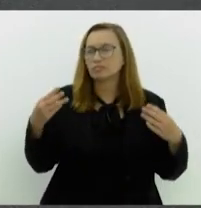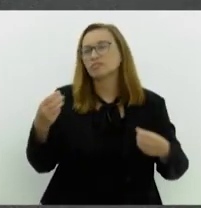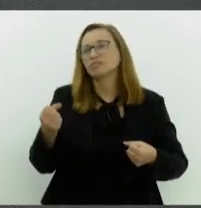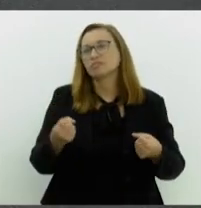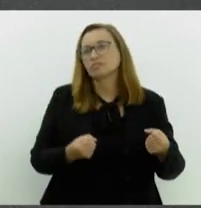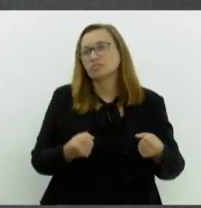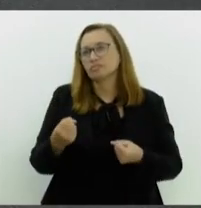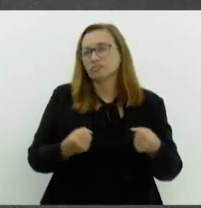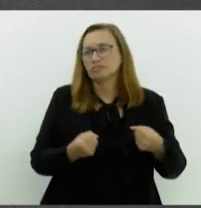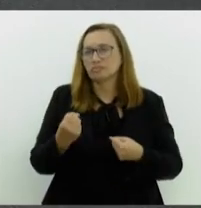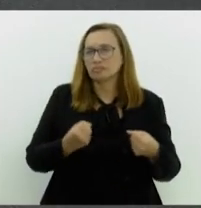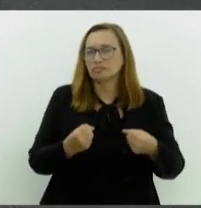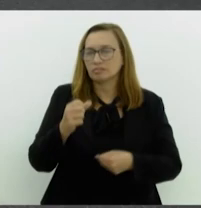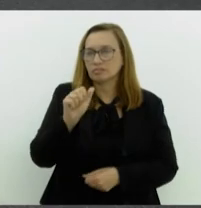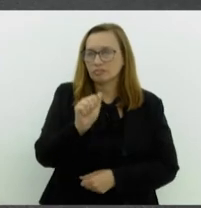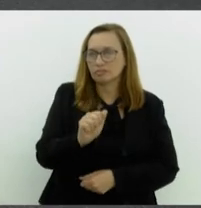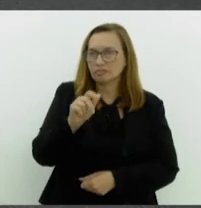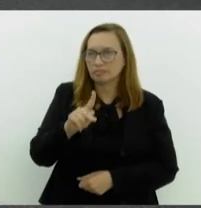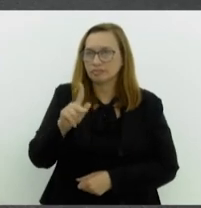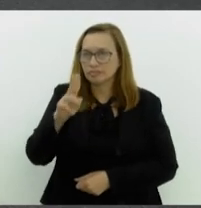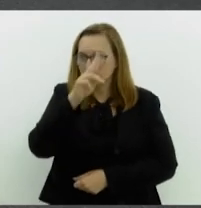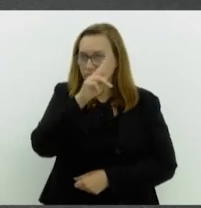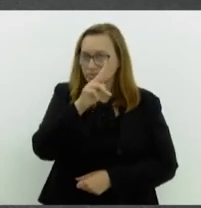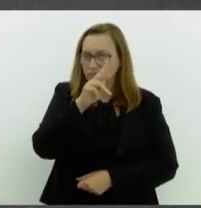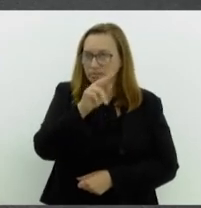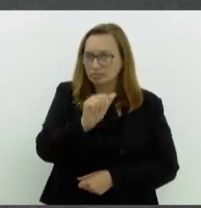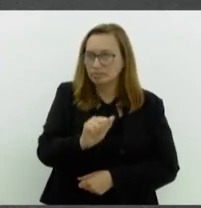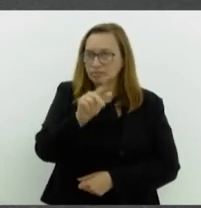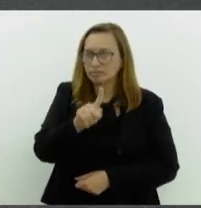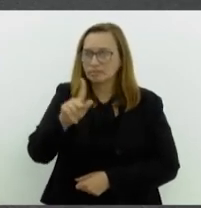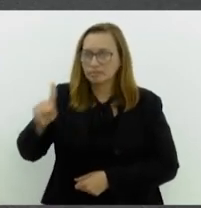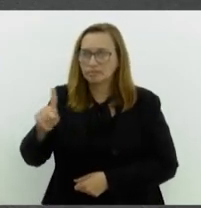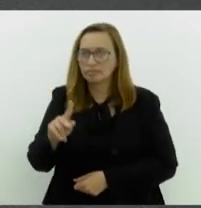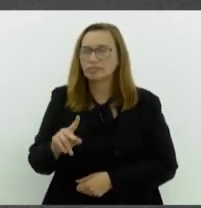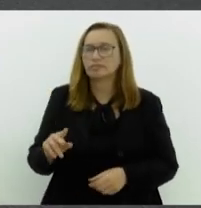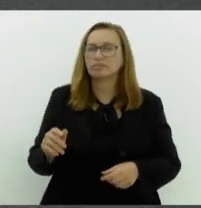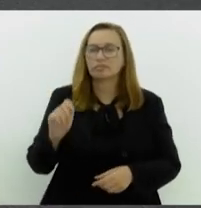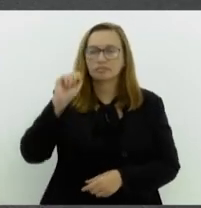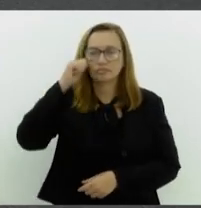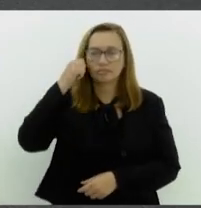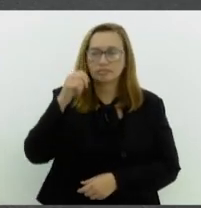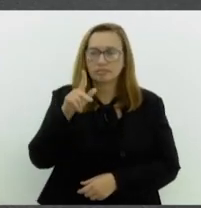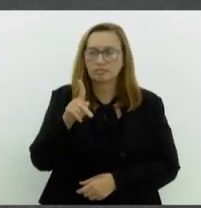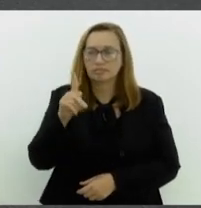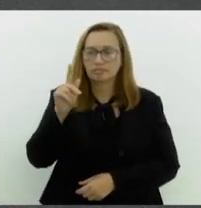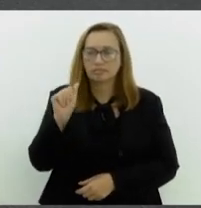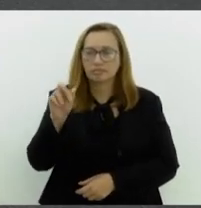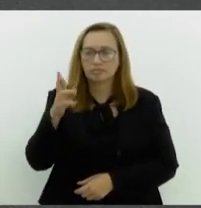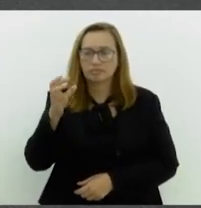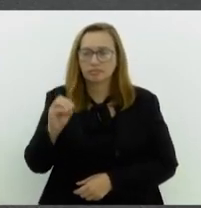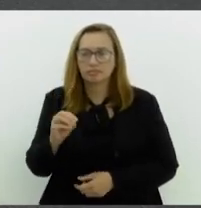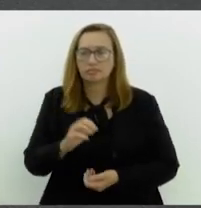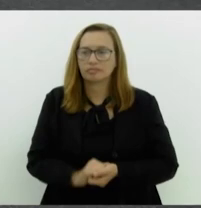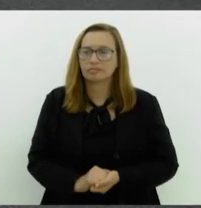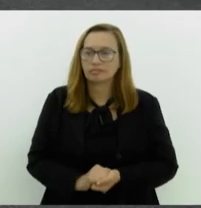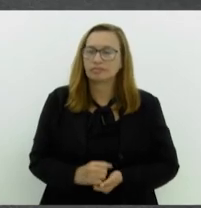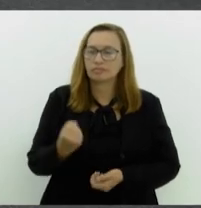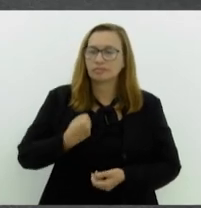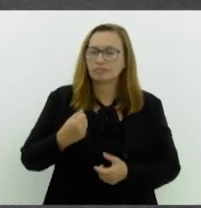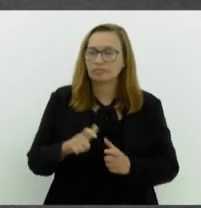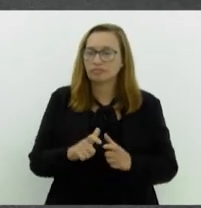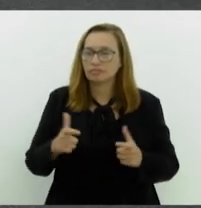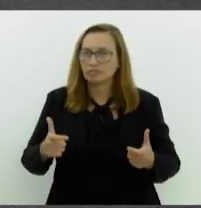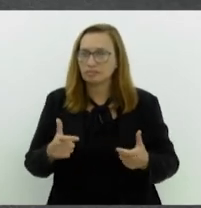que 68% desses entregadores são pretos e pardos, ou seja, a gente tem uma maioria de